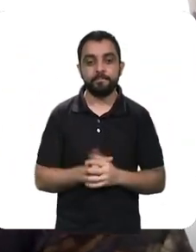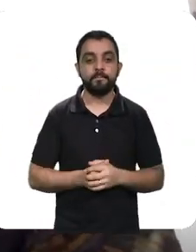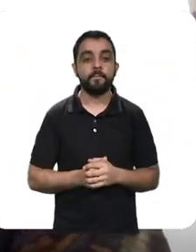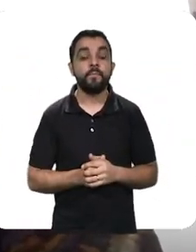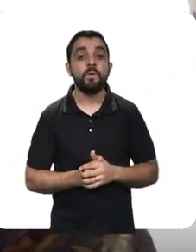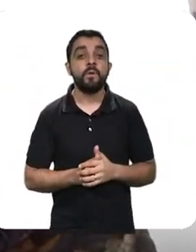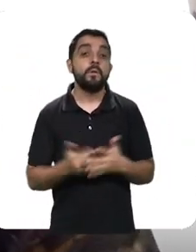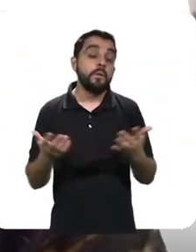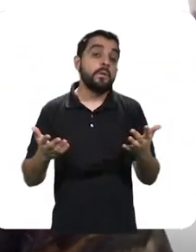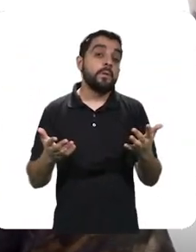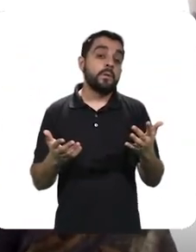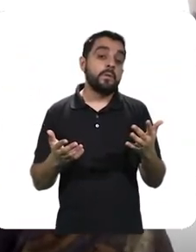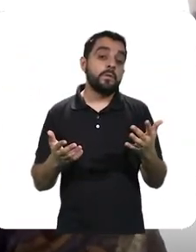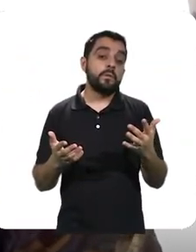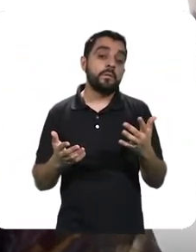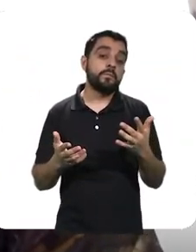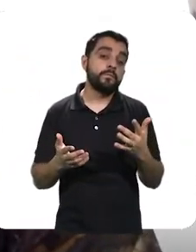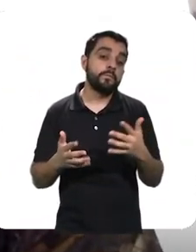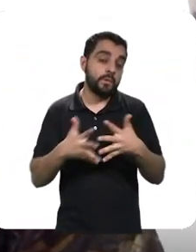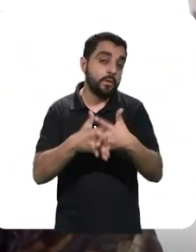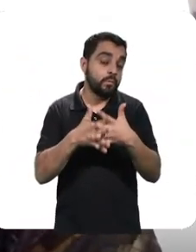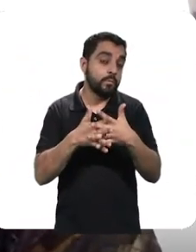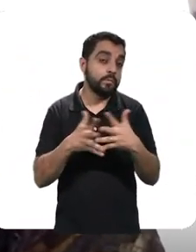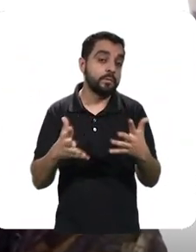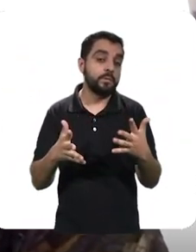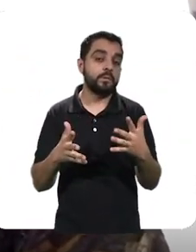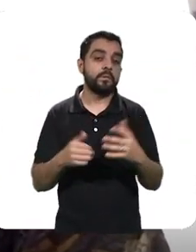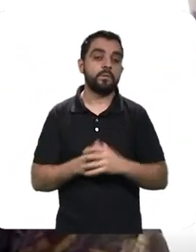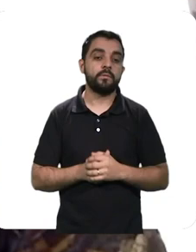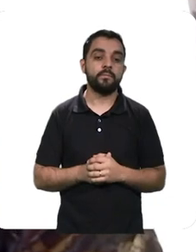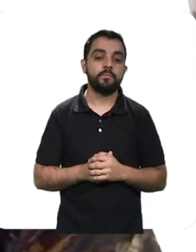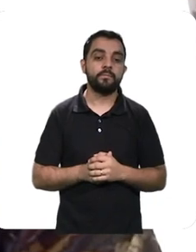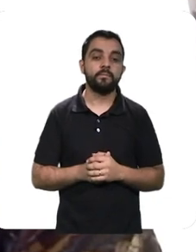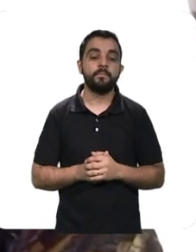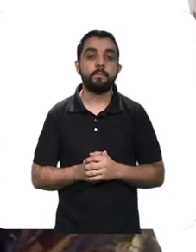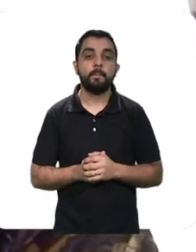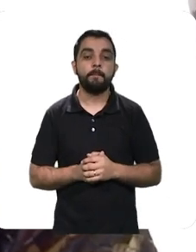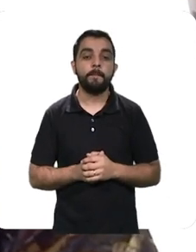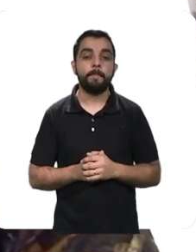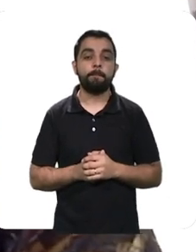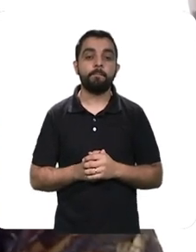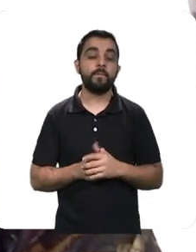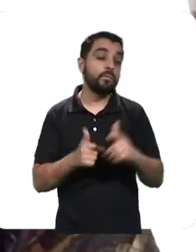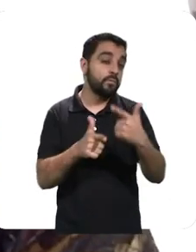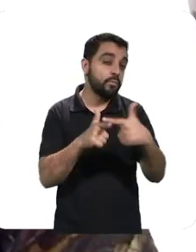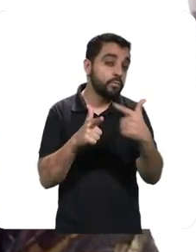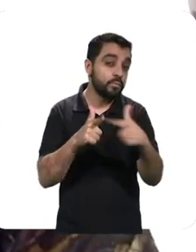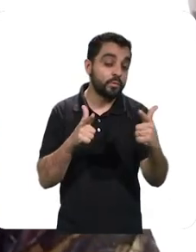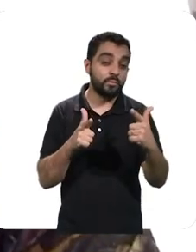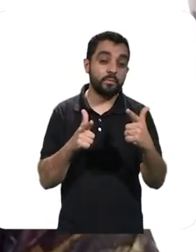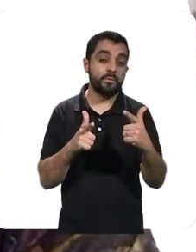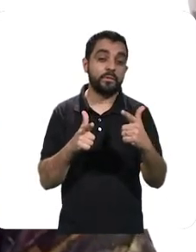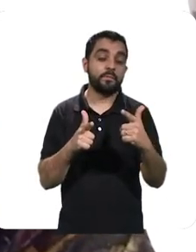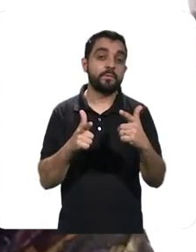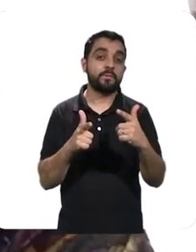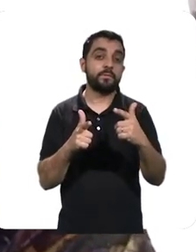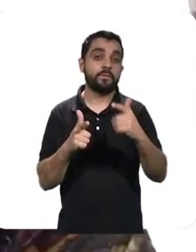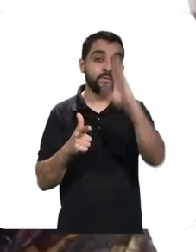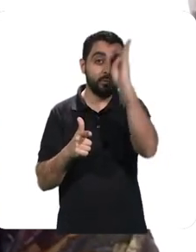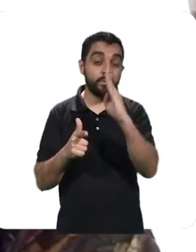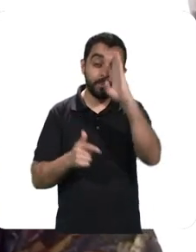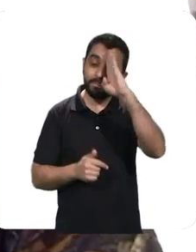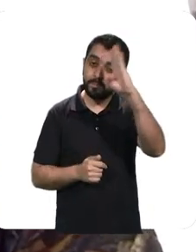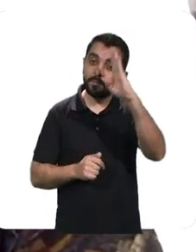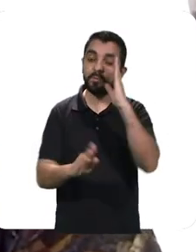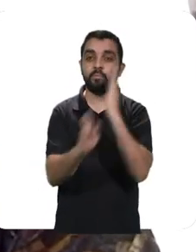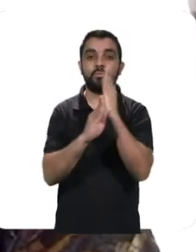Aí tanto a professora Cristina quanto a professora Camila falaram, e eu concordo 100%, os problemas nossos são estruturais,